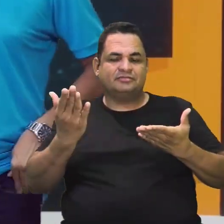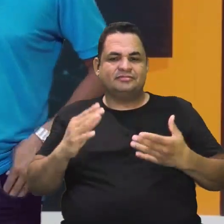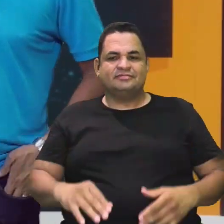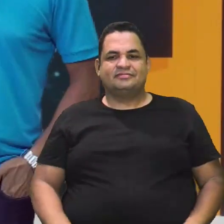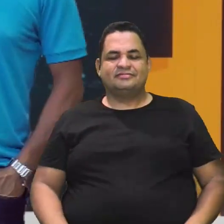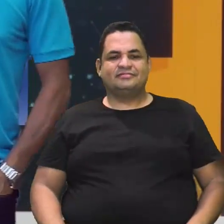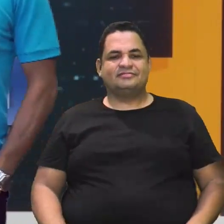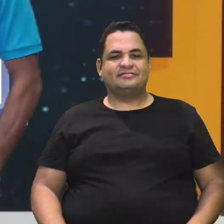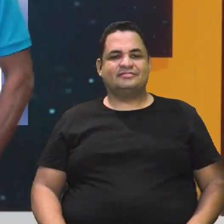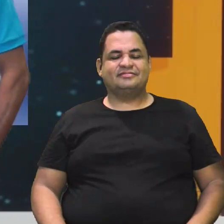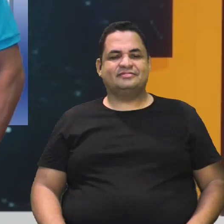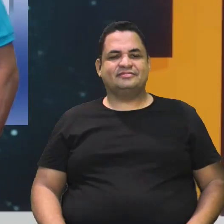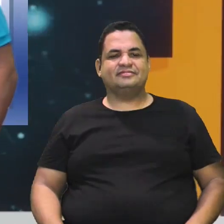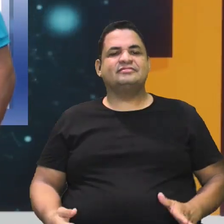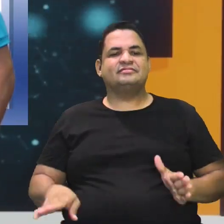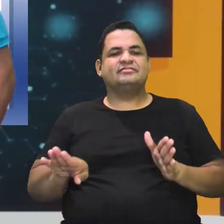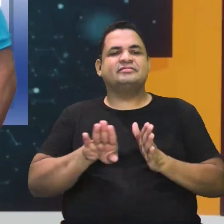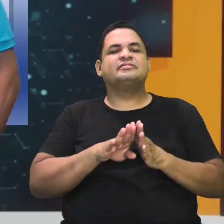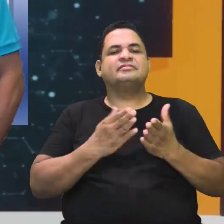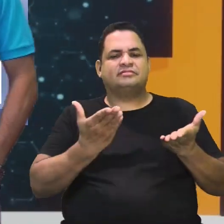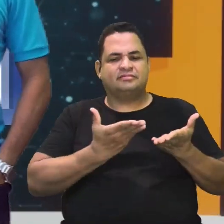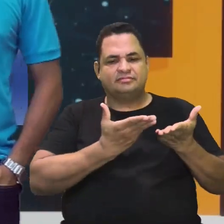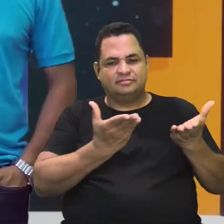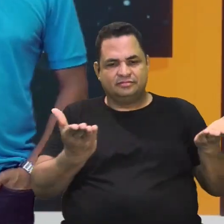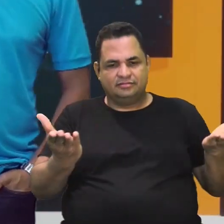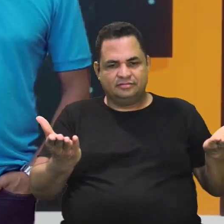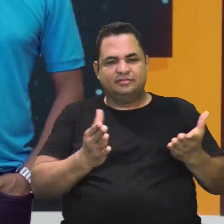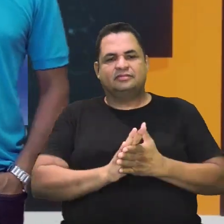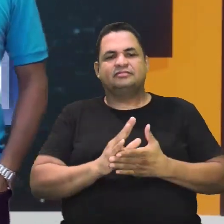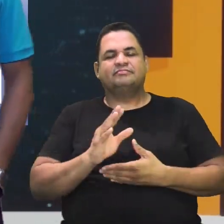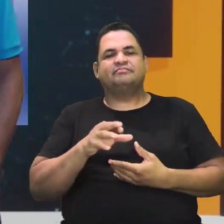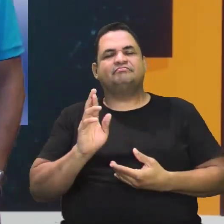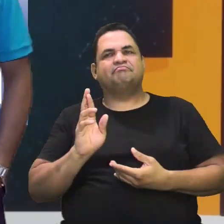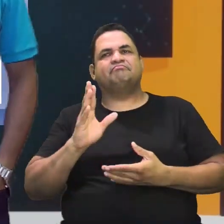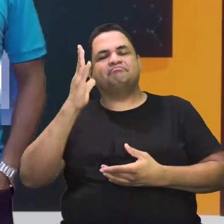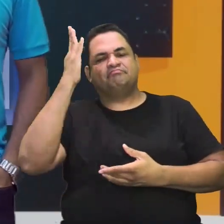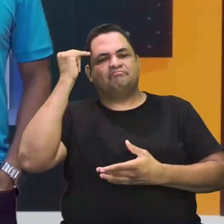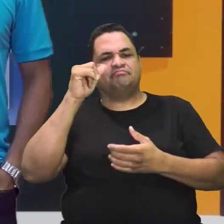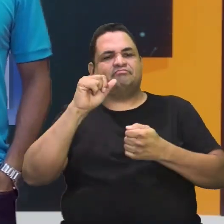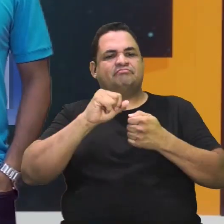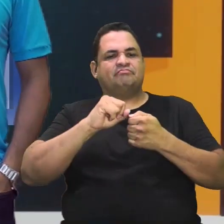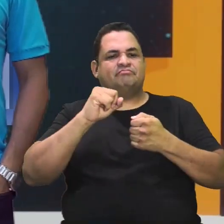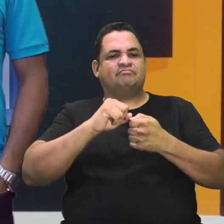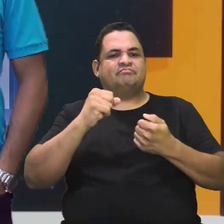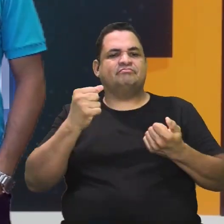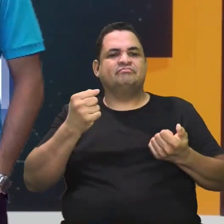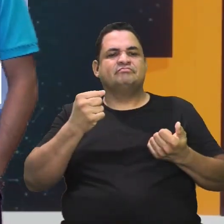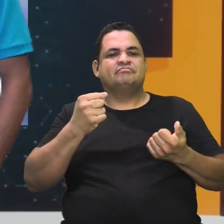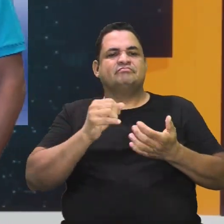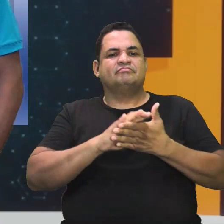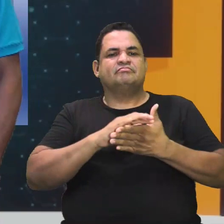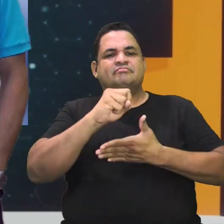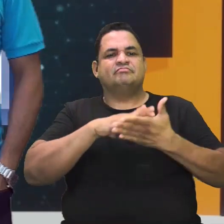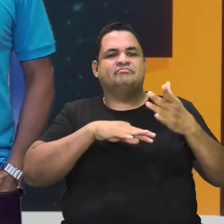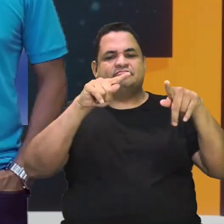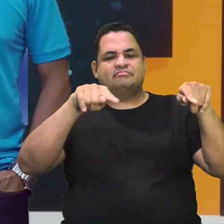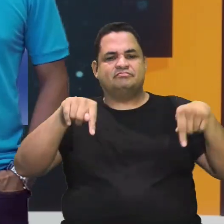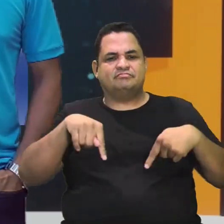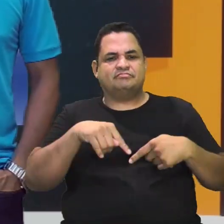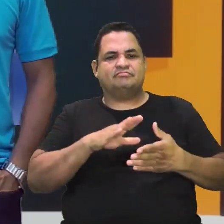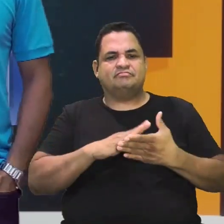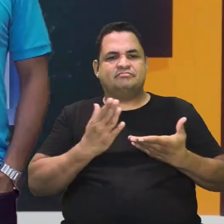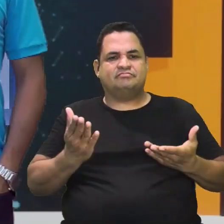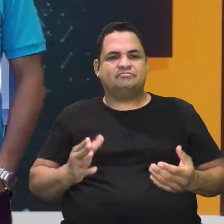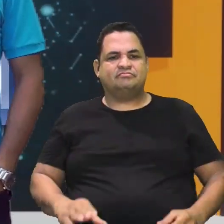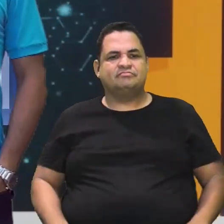de Porto Velho. Mas a gente chega junto aí até vocês, né? Vamos ver aí, quem sabe, né? Para realizar as atividades extra-classe,